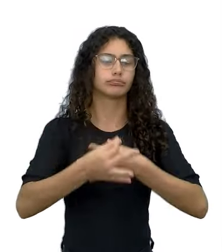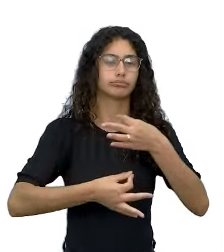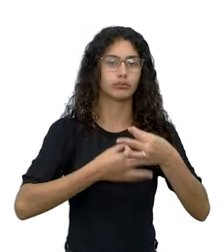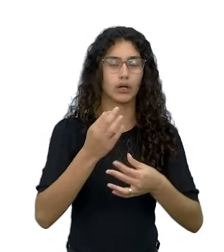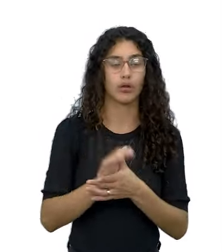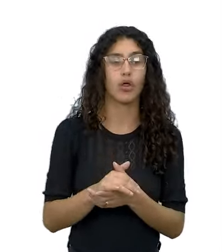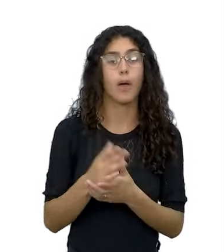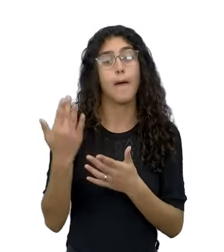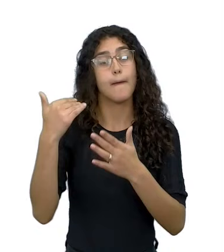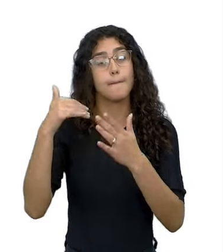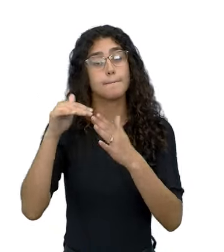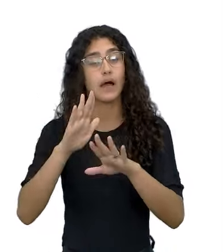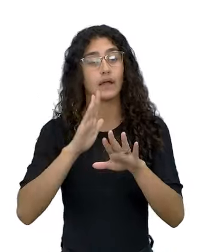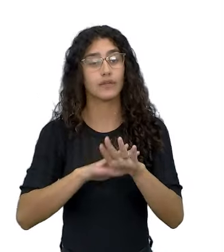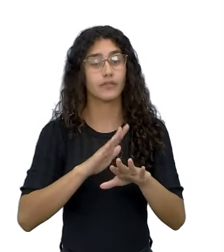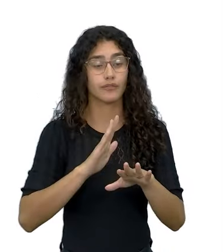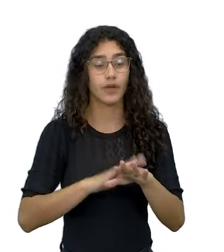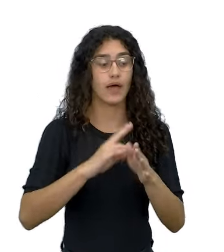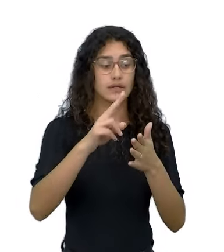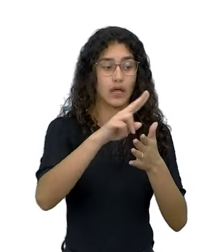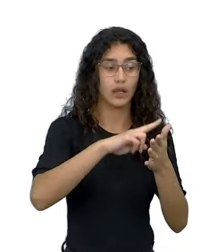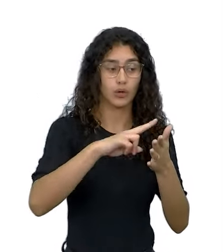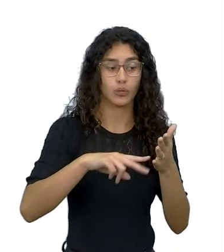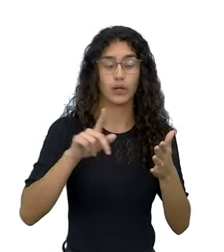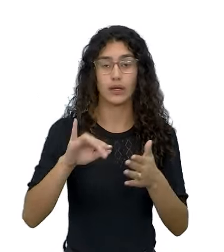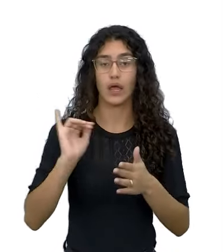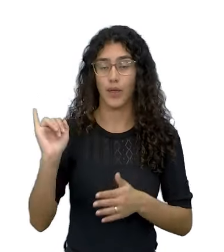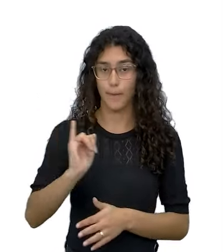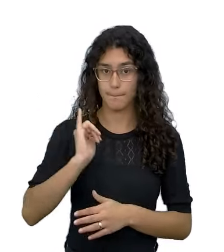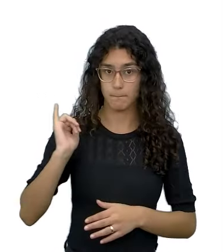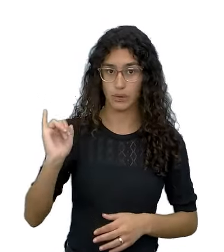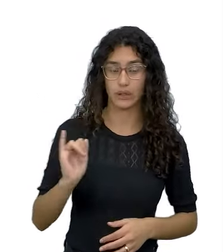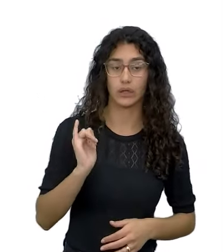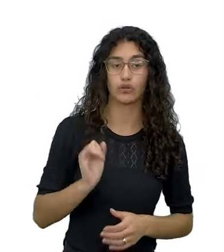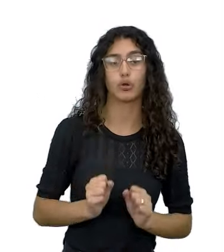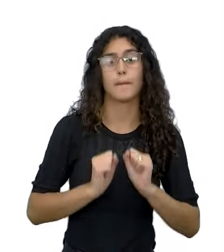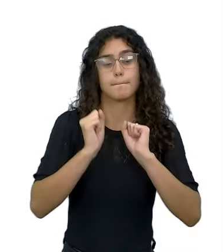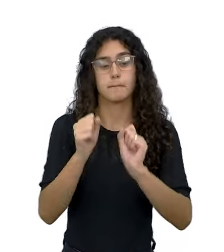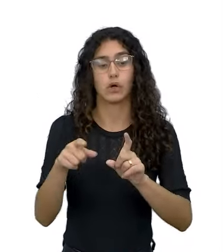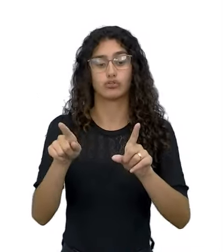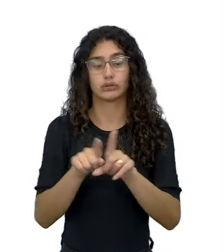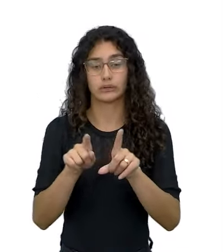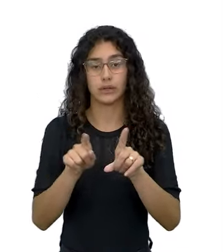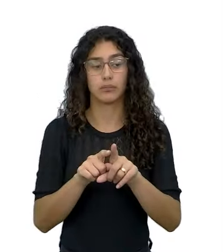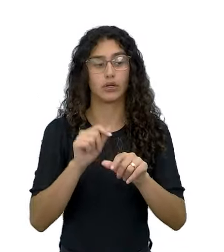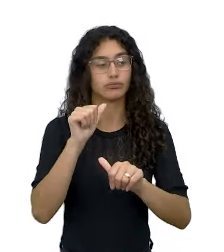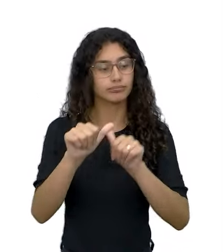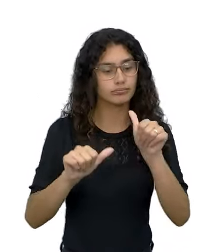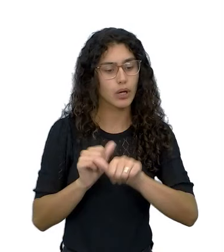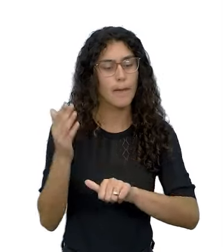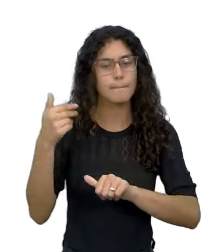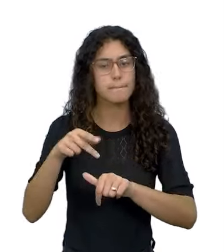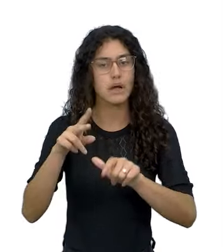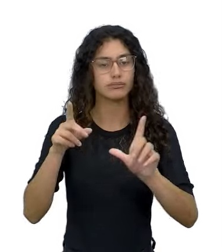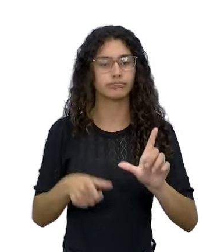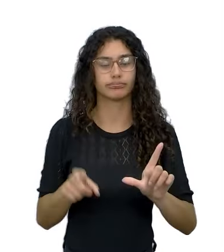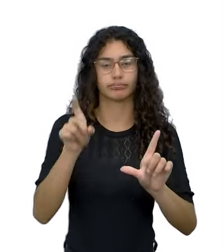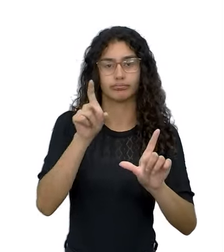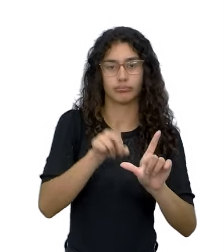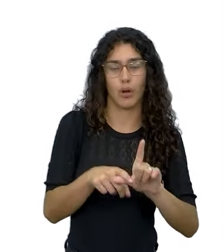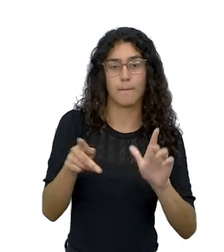Então, quanto mais ele realiza, né, a leitura, que é muito importante, ele pode, então, se tornar mais autônomo das